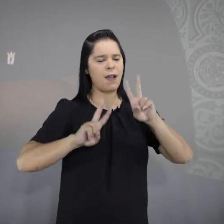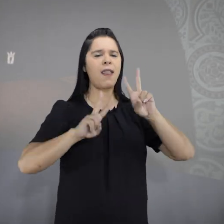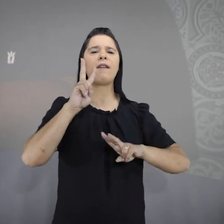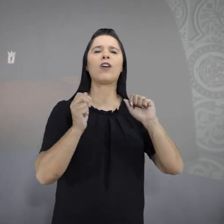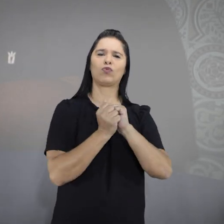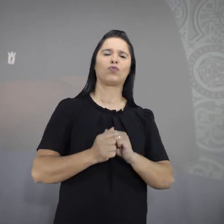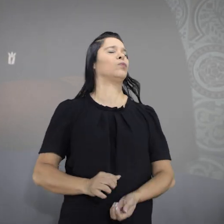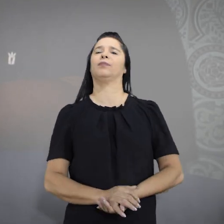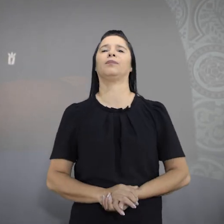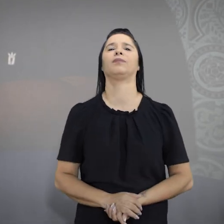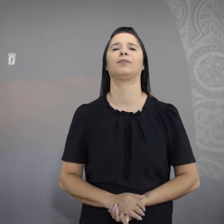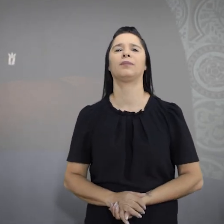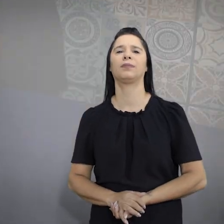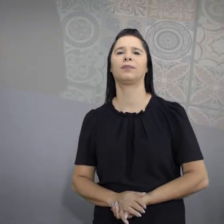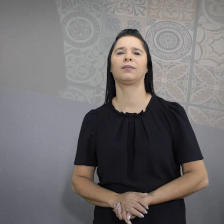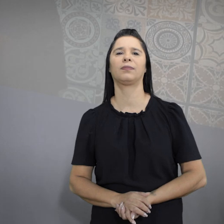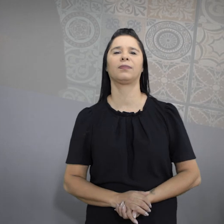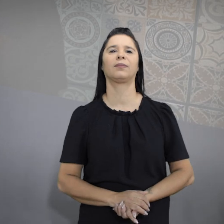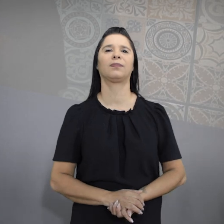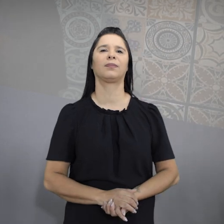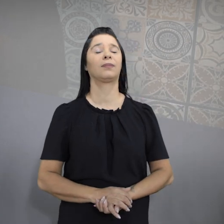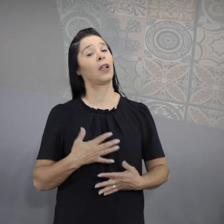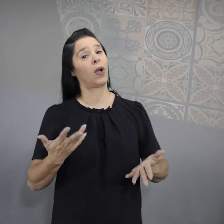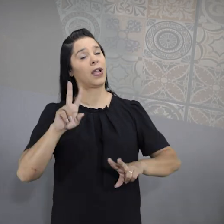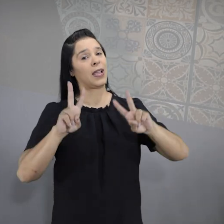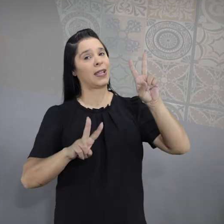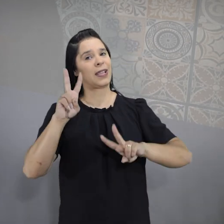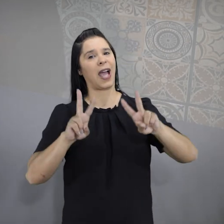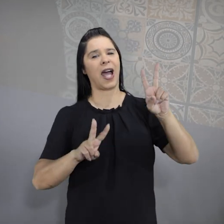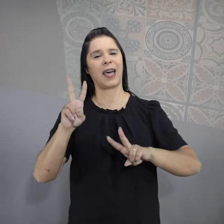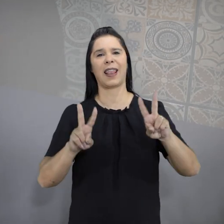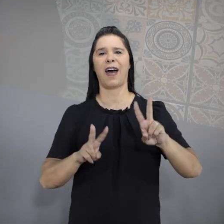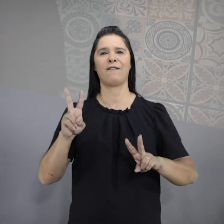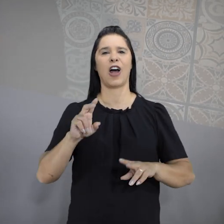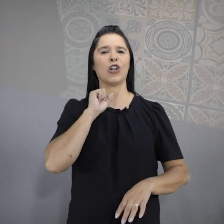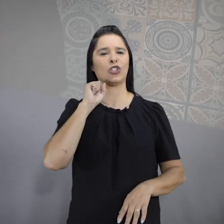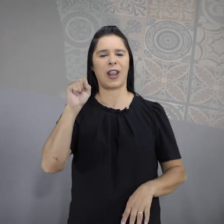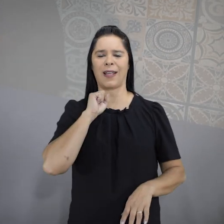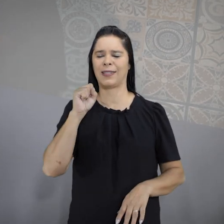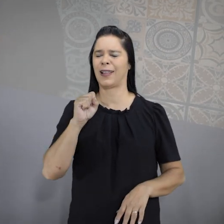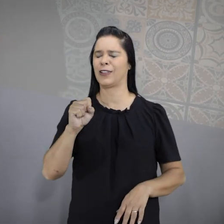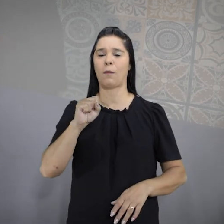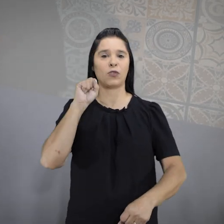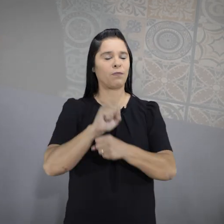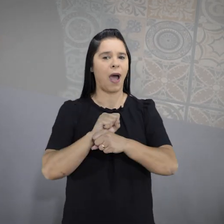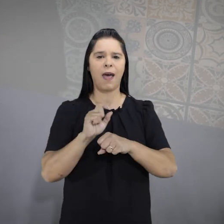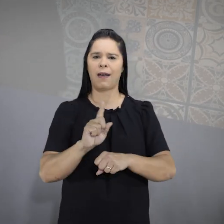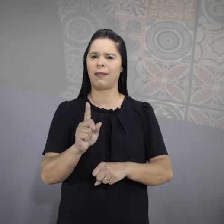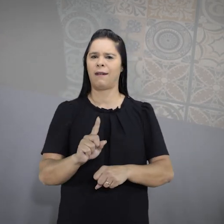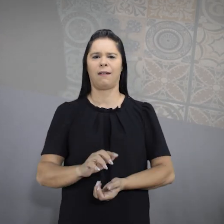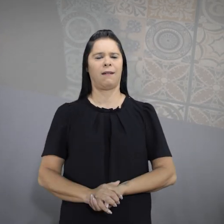gente, entendeu? Uai, o carnaval não pode, nunca pode, Tiradentes nunca pode acabar o carnaval, por